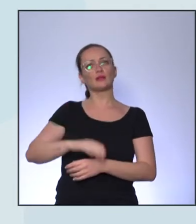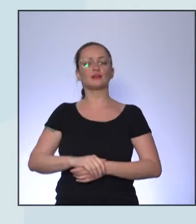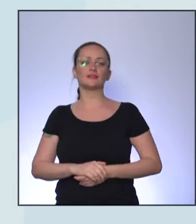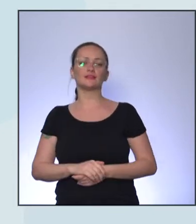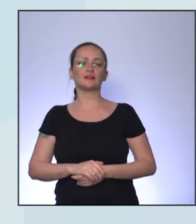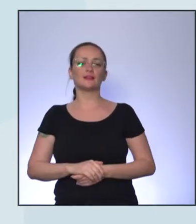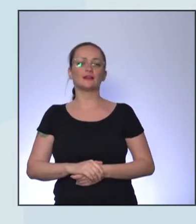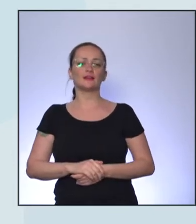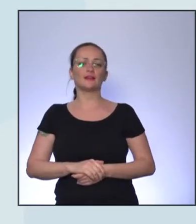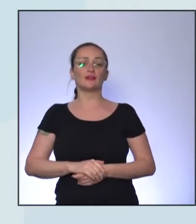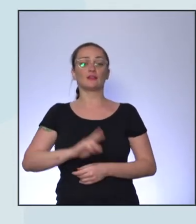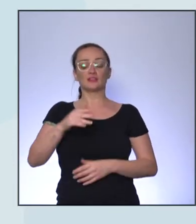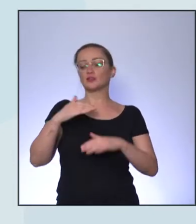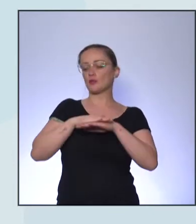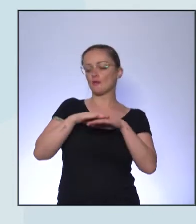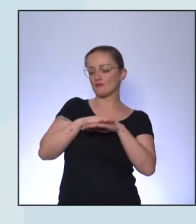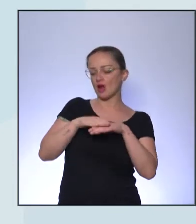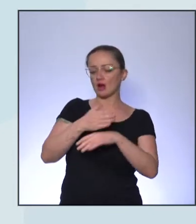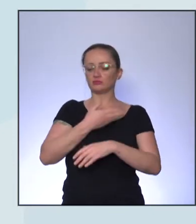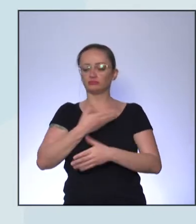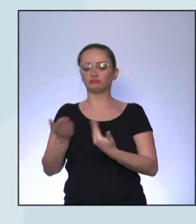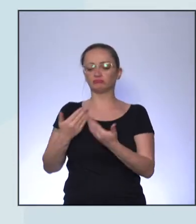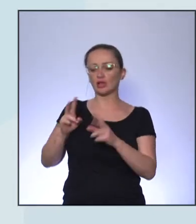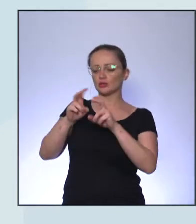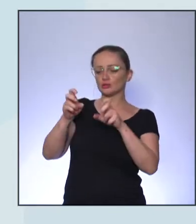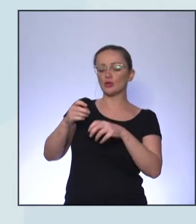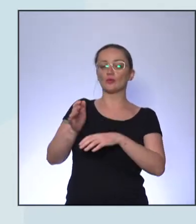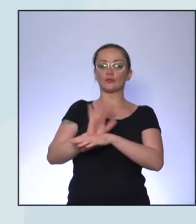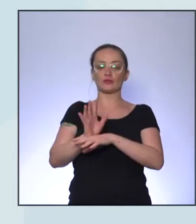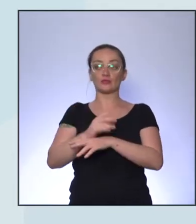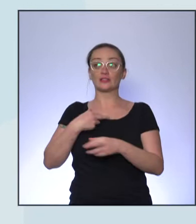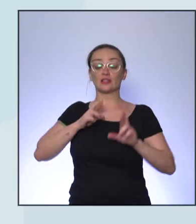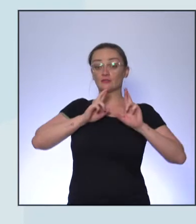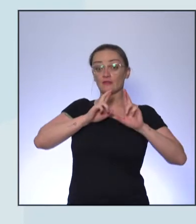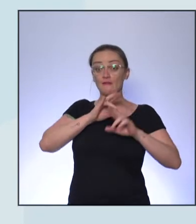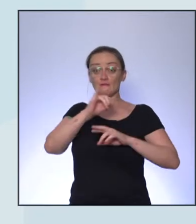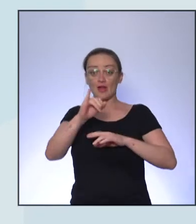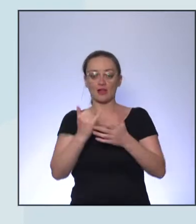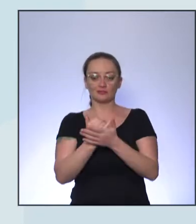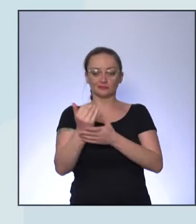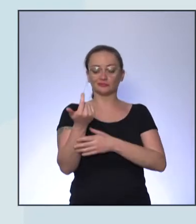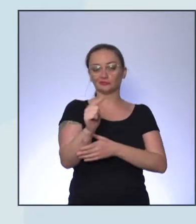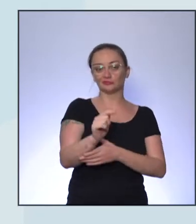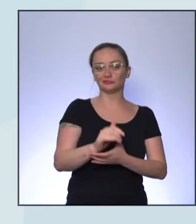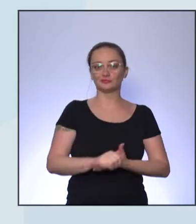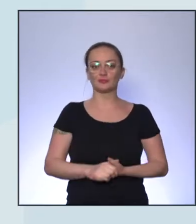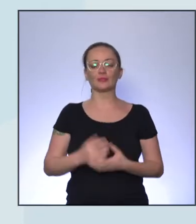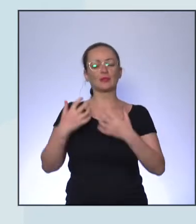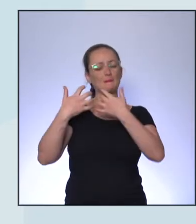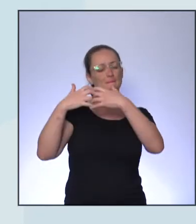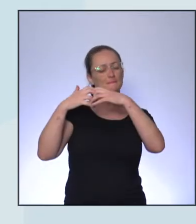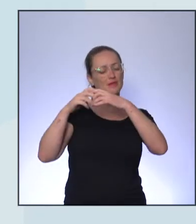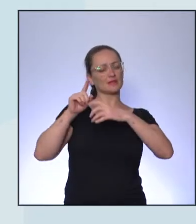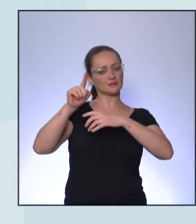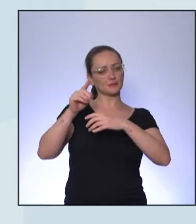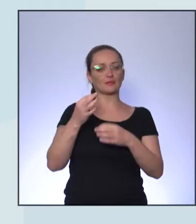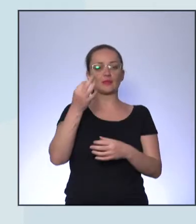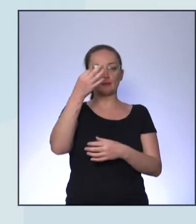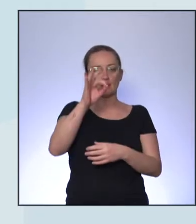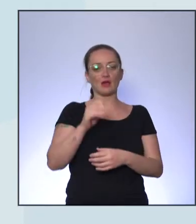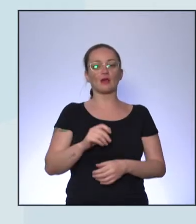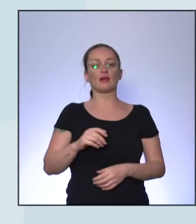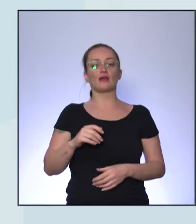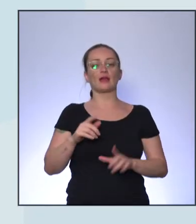vocês costumam conversar, que vocês ficam até aguardando as estreias. Pensem nisso e marquem a letra